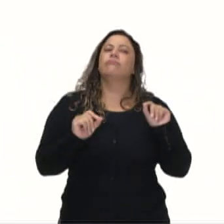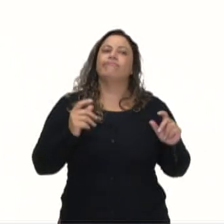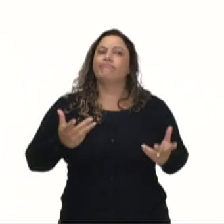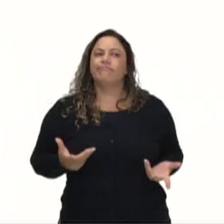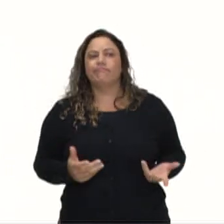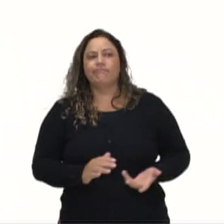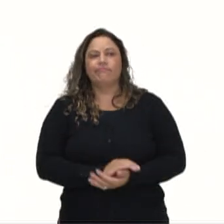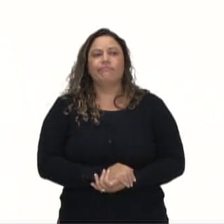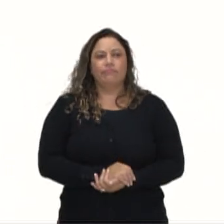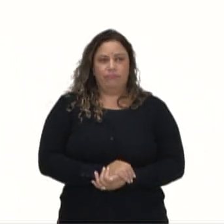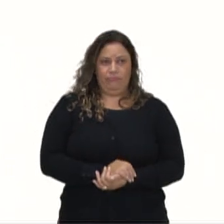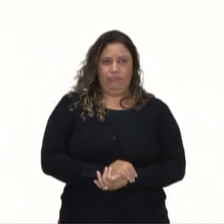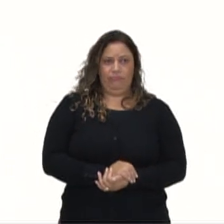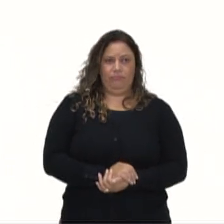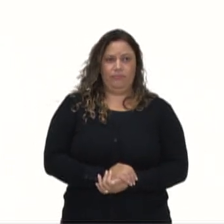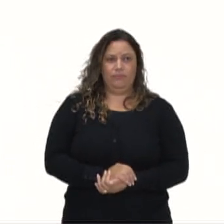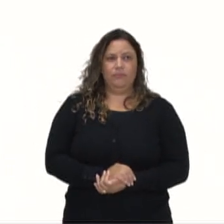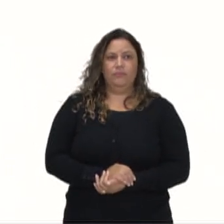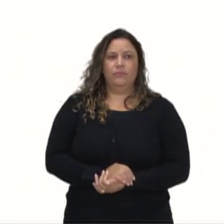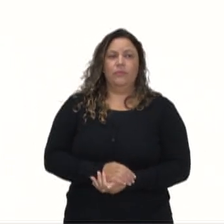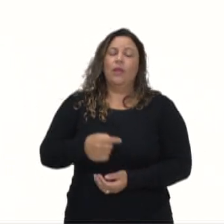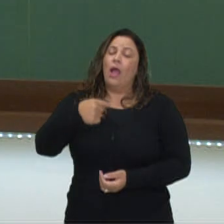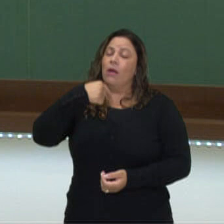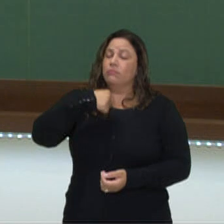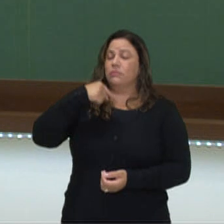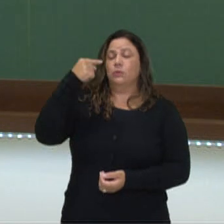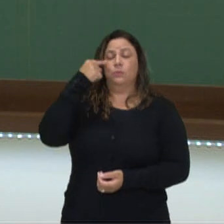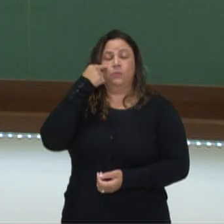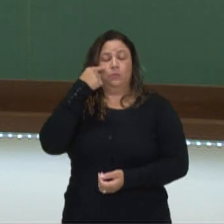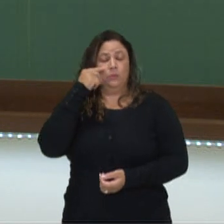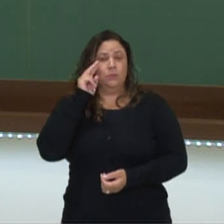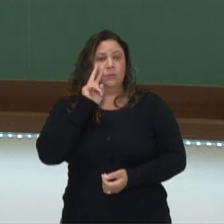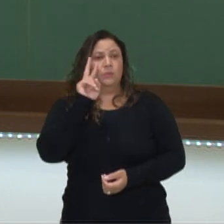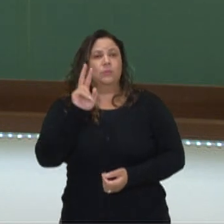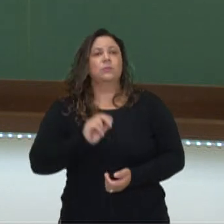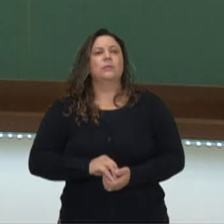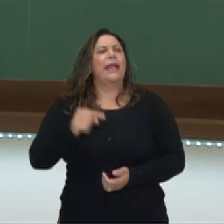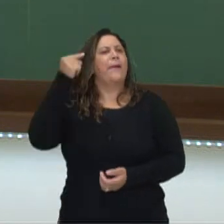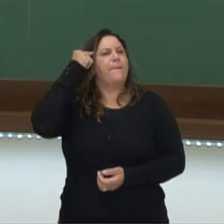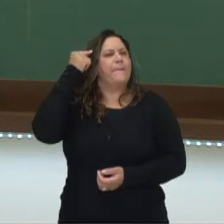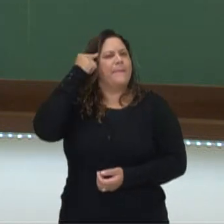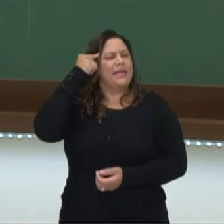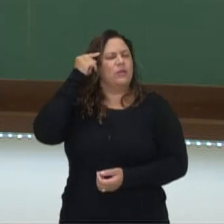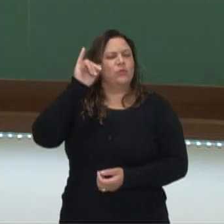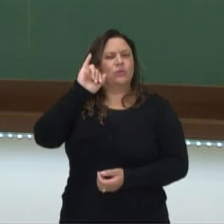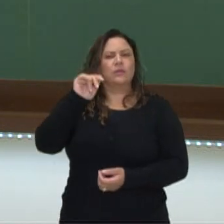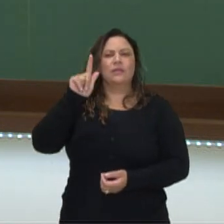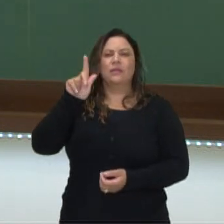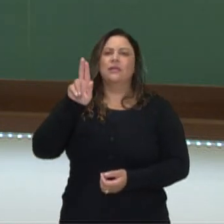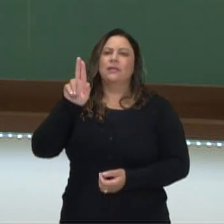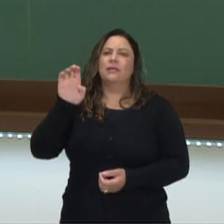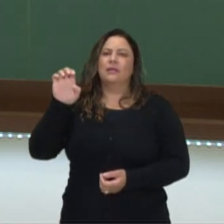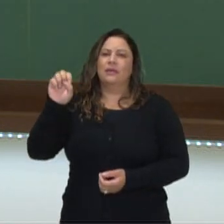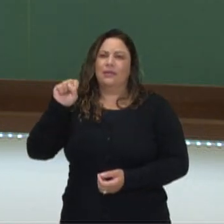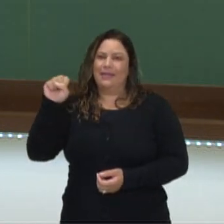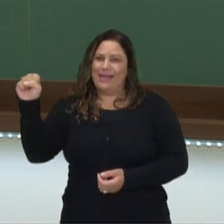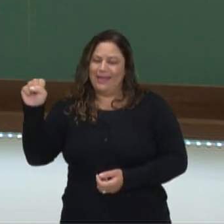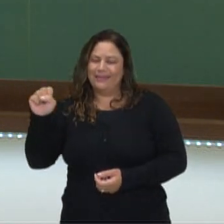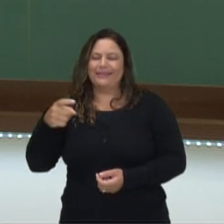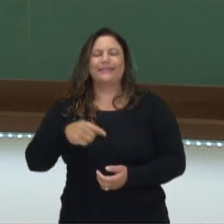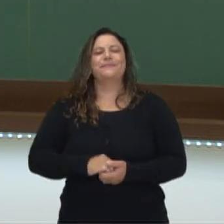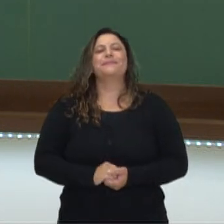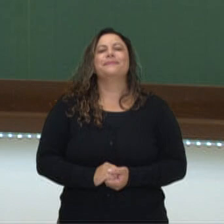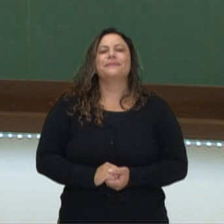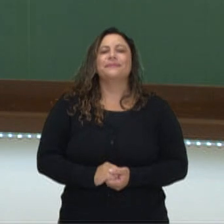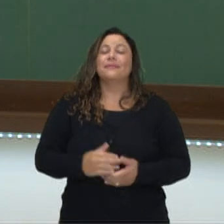my point of view, no meu ponto de vista, e I guess também eu penso, eu acho. Marque aí qual você acha que